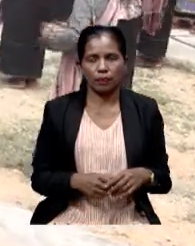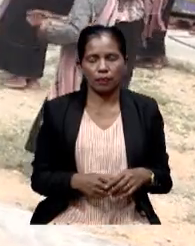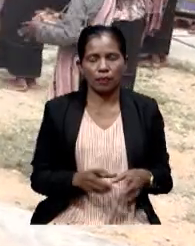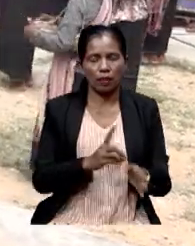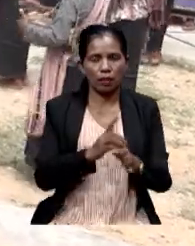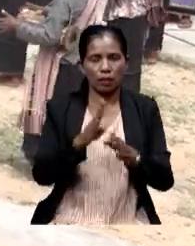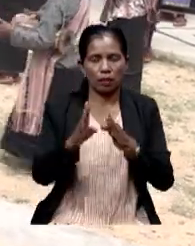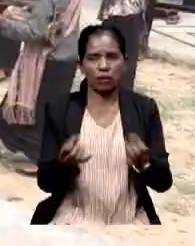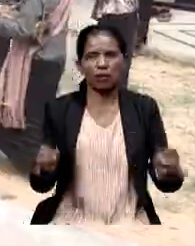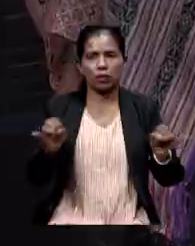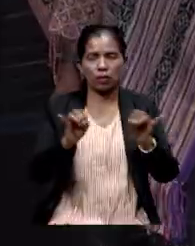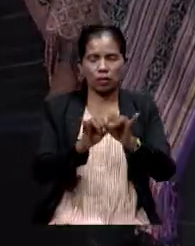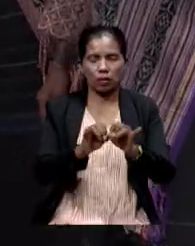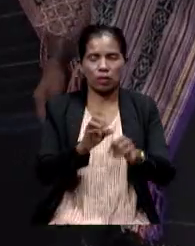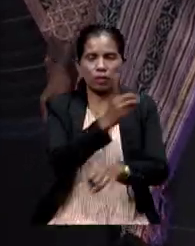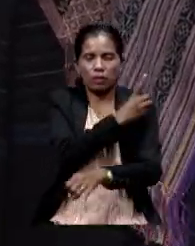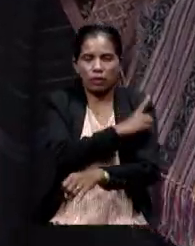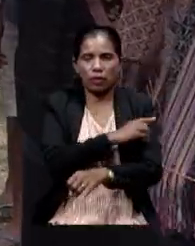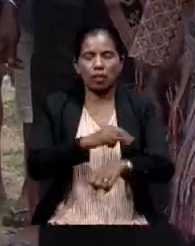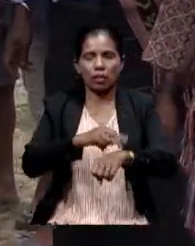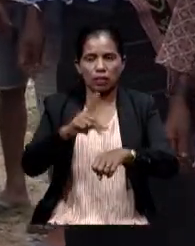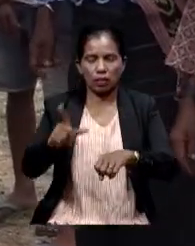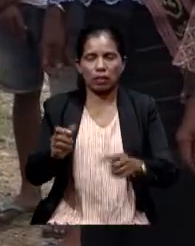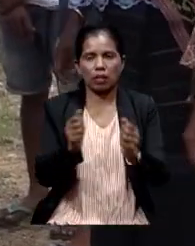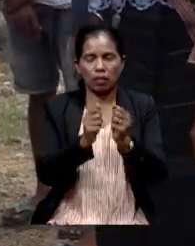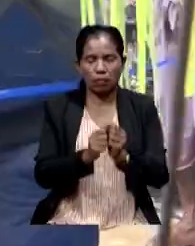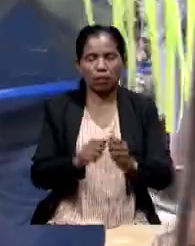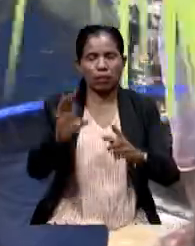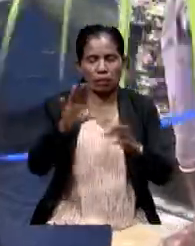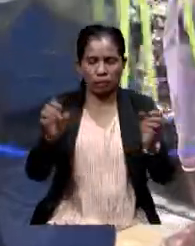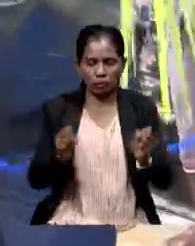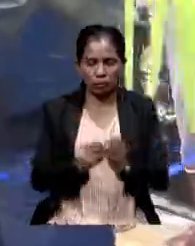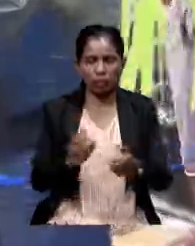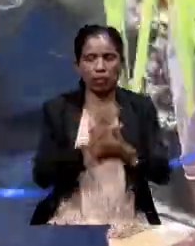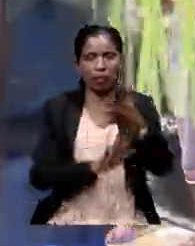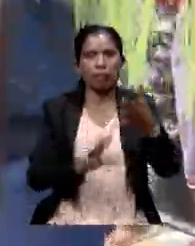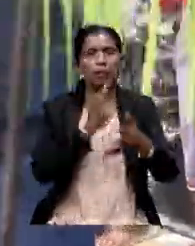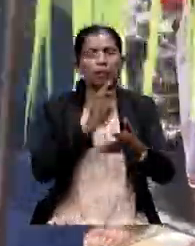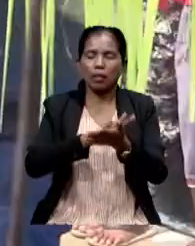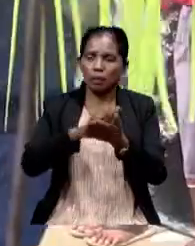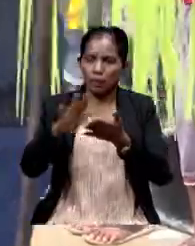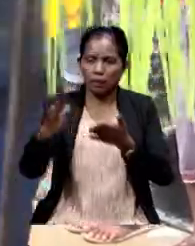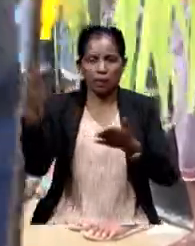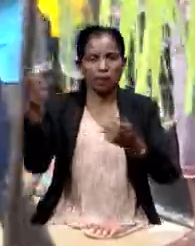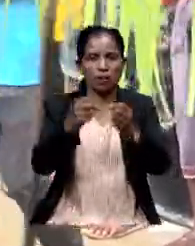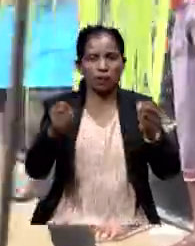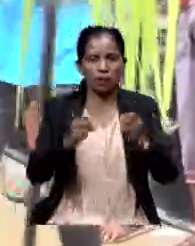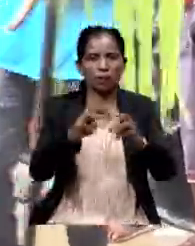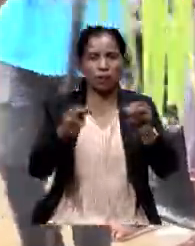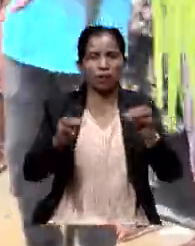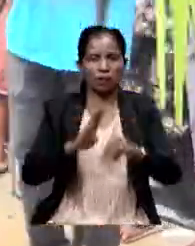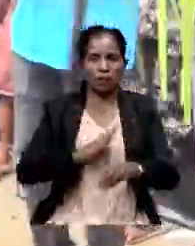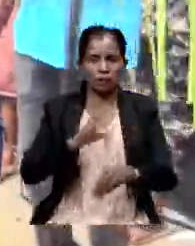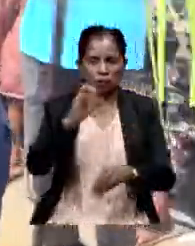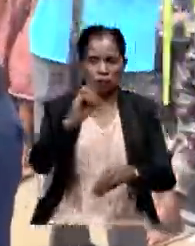Diretor Instituto de Defesa Nacional hamutu ko autoridade lokal no komunidade inaugura BEMOS e a suku Ilat Laung, município